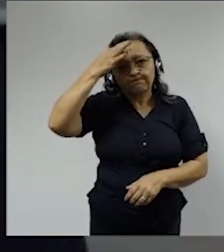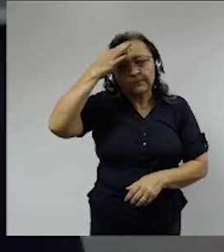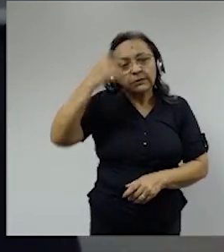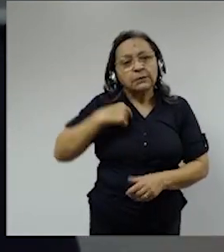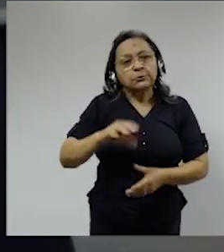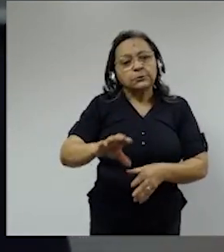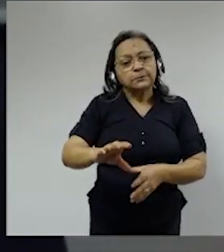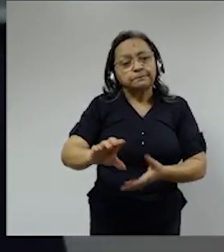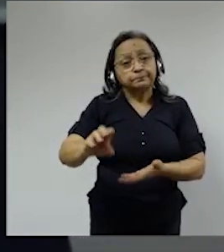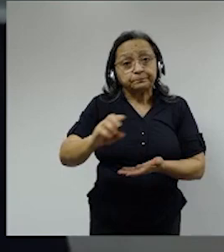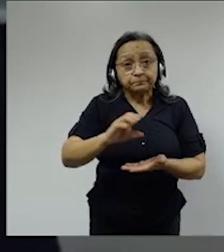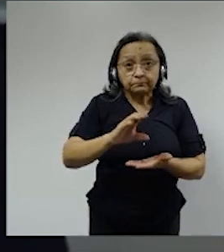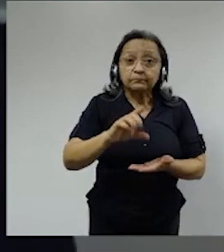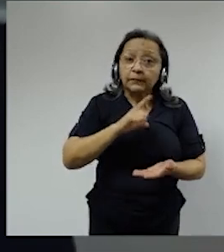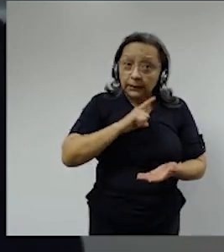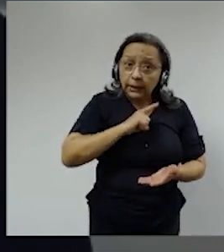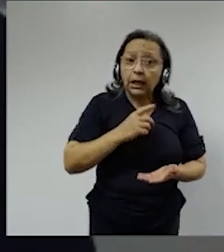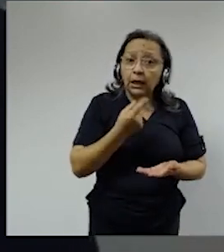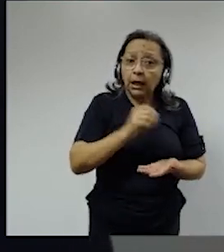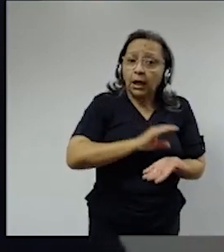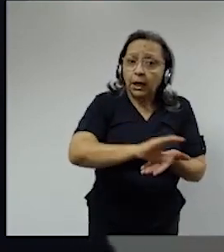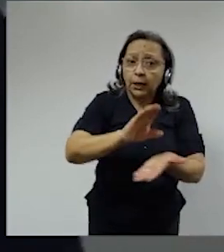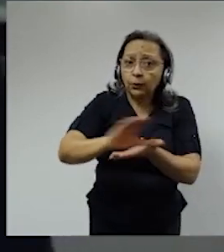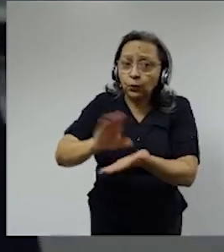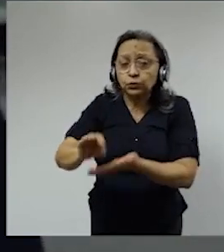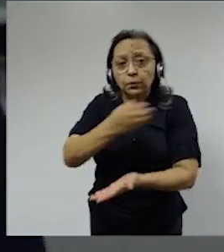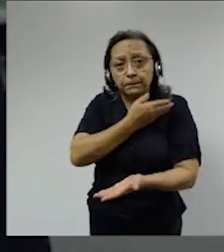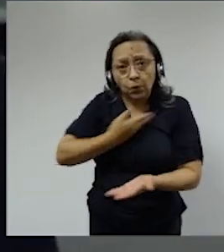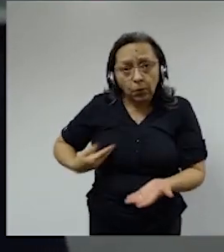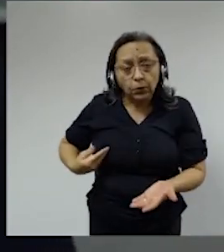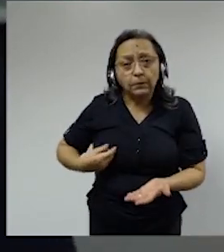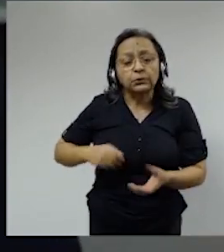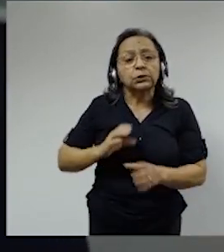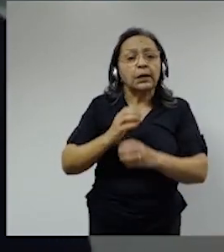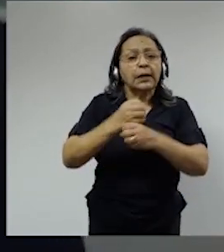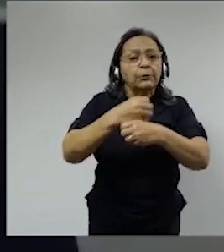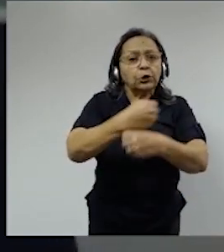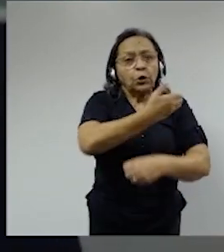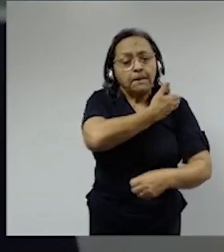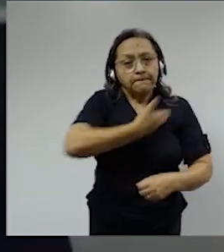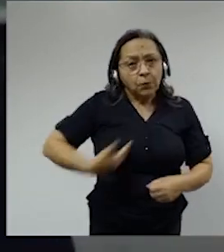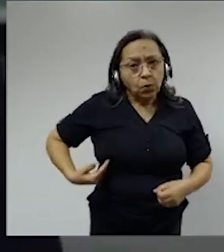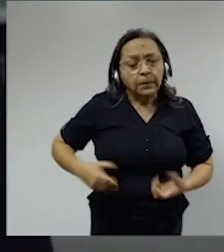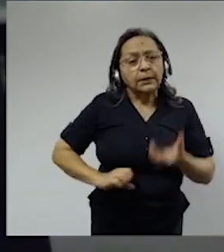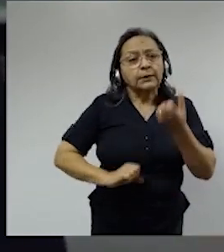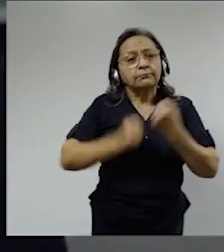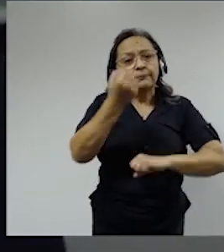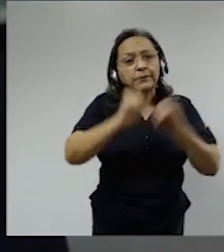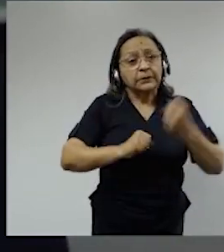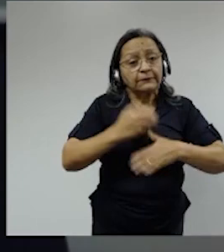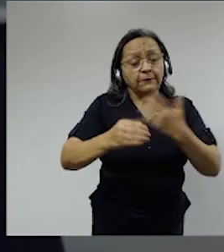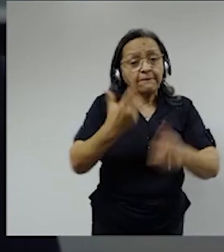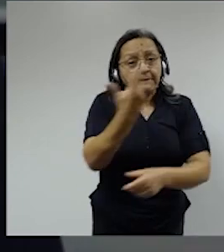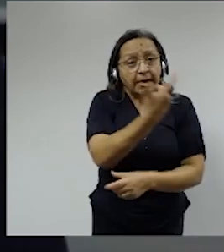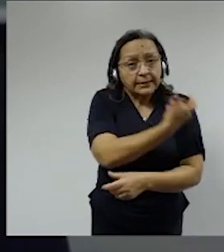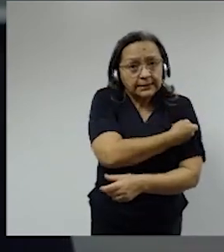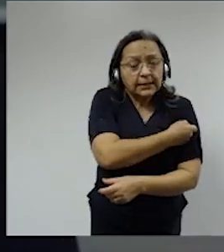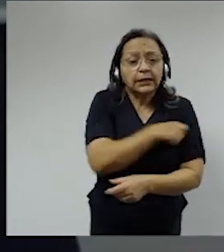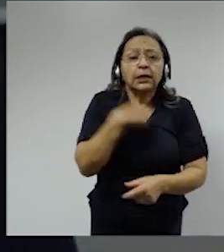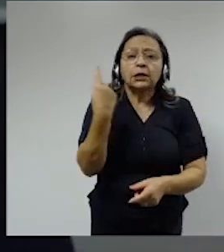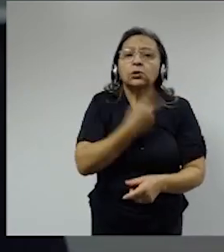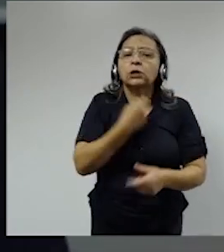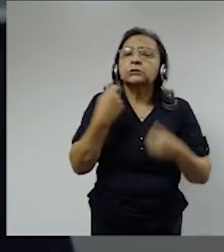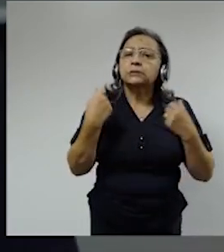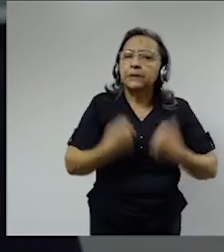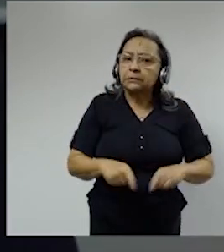recursos públicos para os laboratórios públicos, para o desenvolvimento e produção de vacinas. Nós precisamos